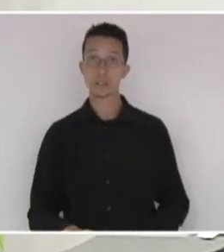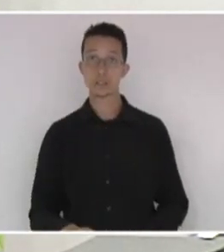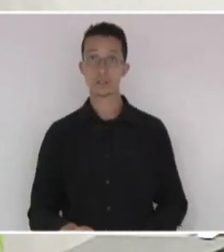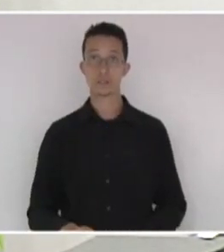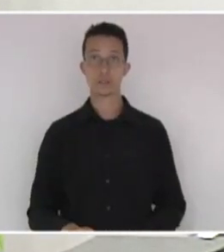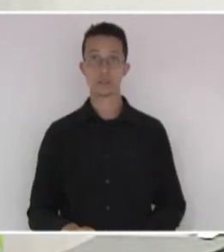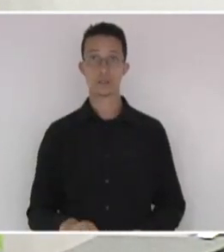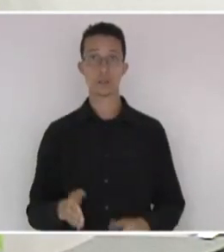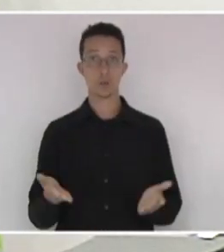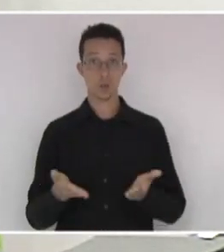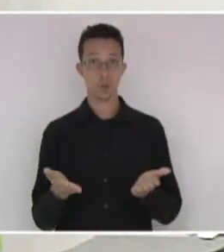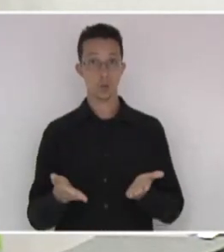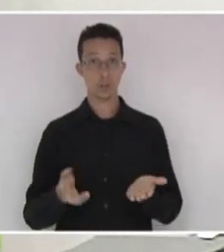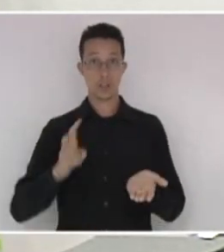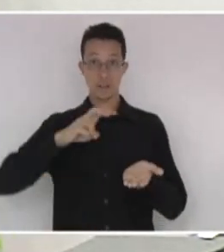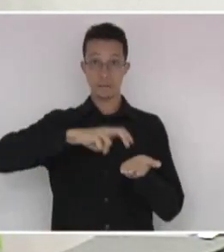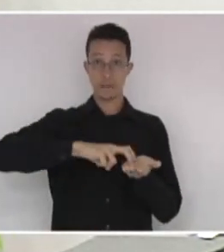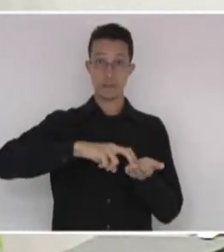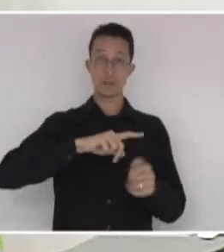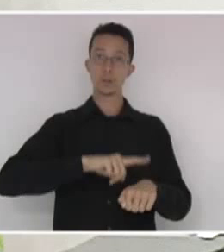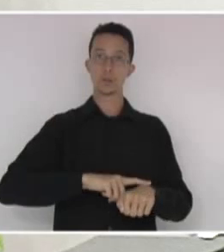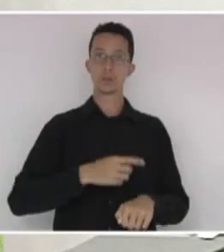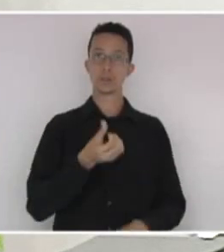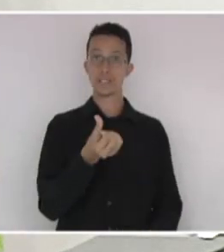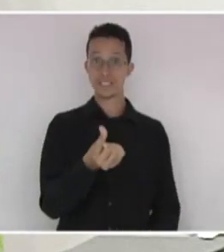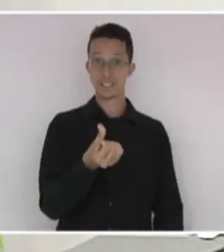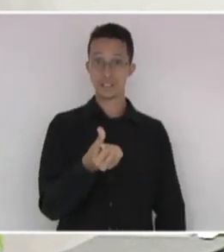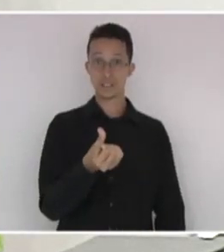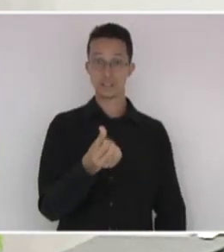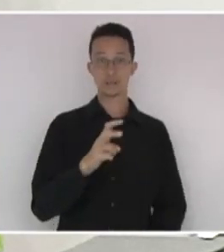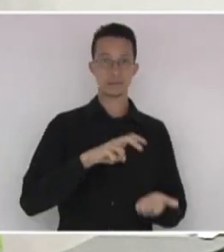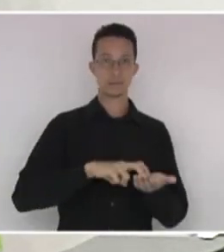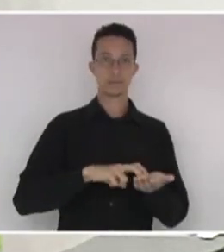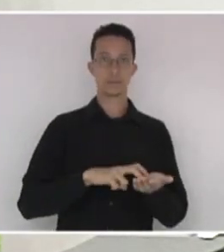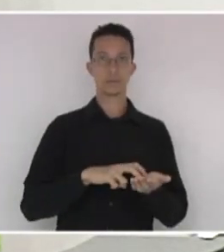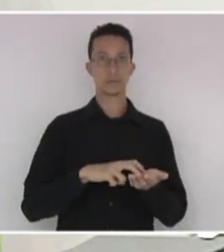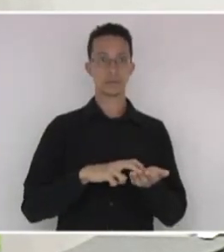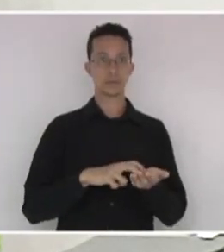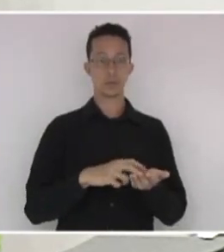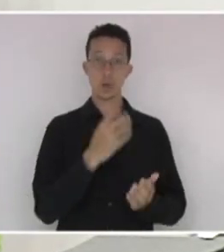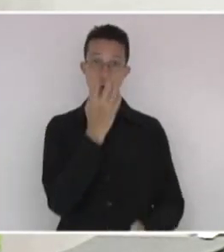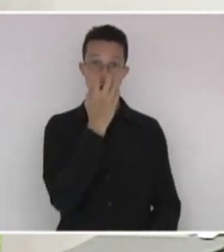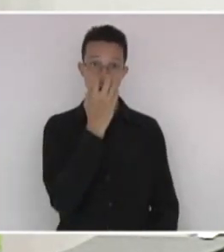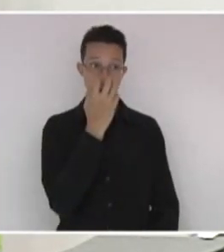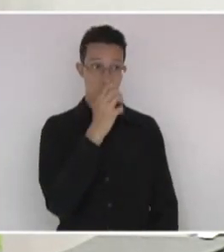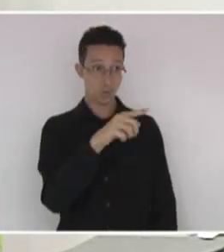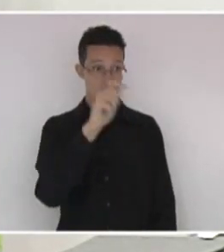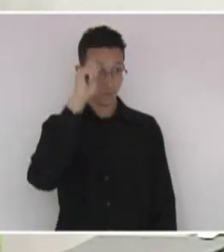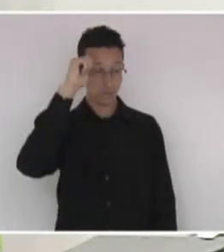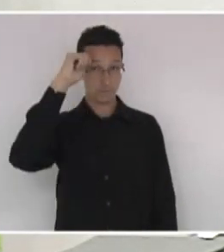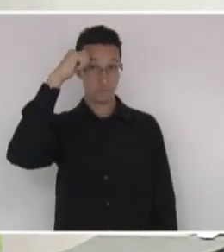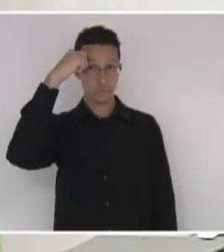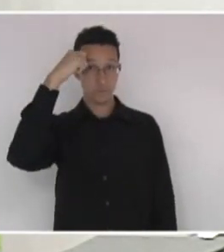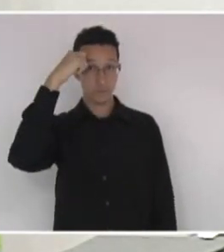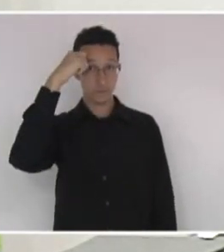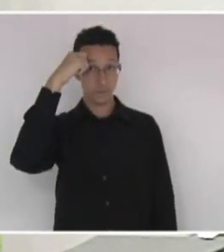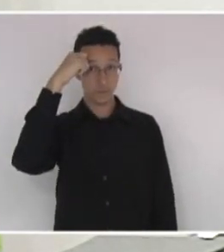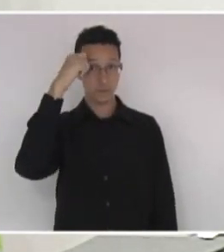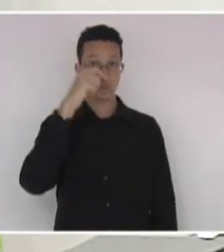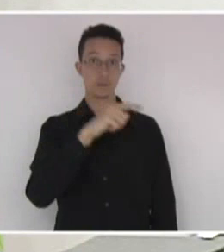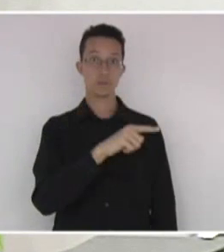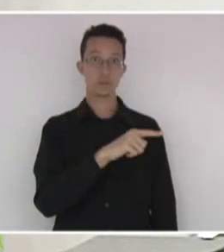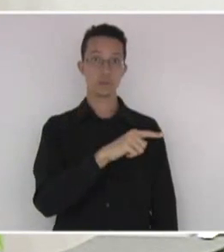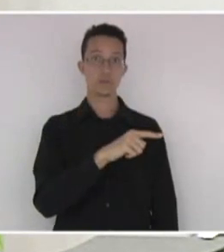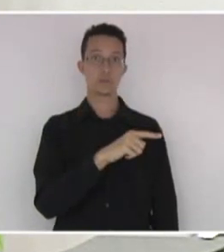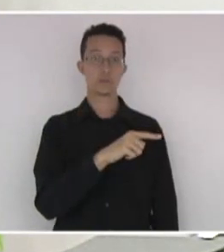esse cachorro, um cão preto, vira-lata, sentado ao lado do amigo, outro